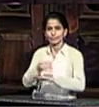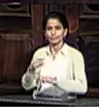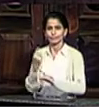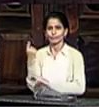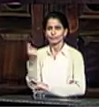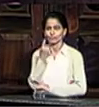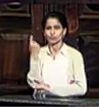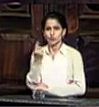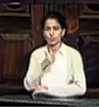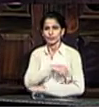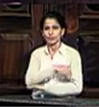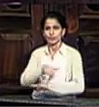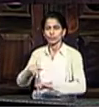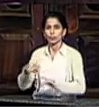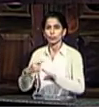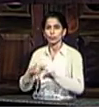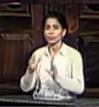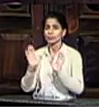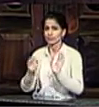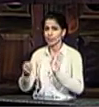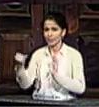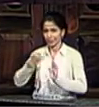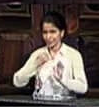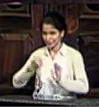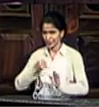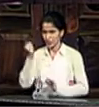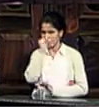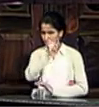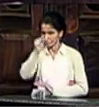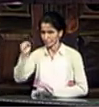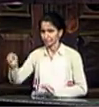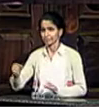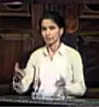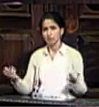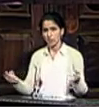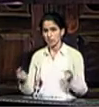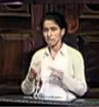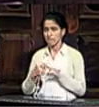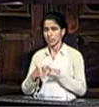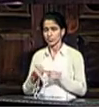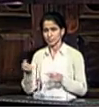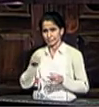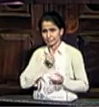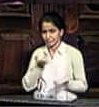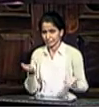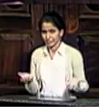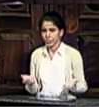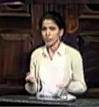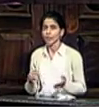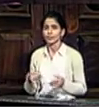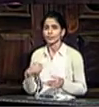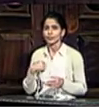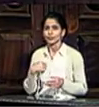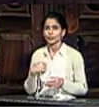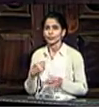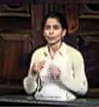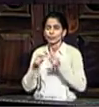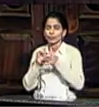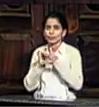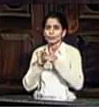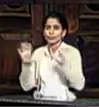de morte, porque não tenho nada que me impeça de continuar andando sozinha. Não há